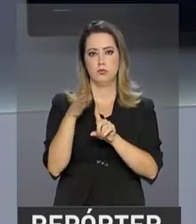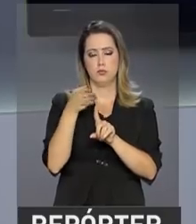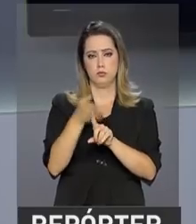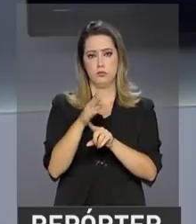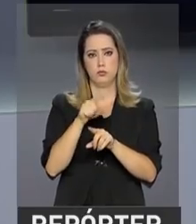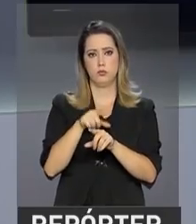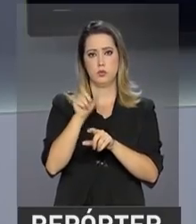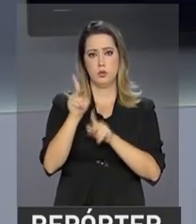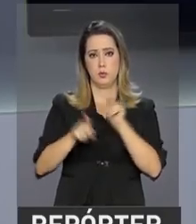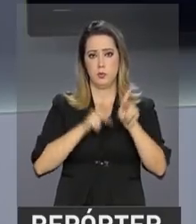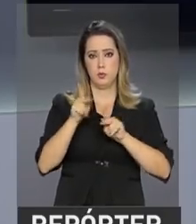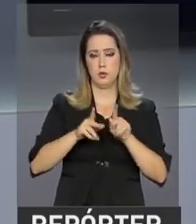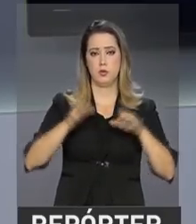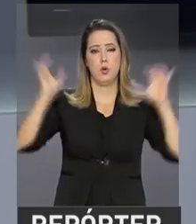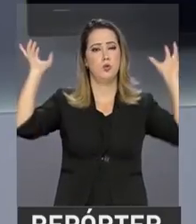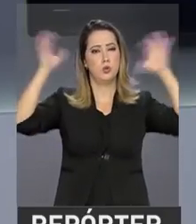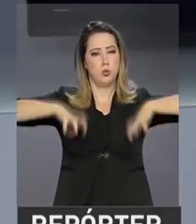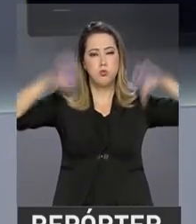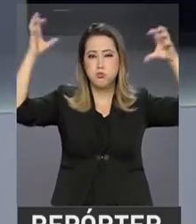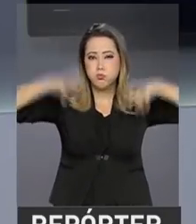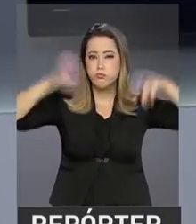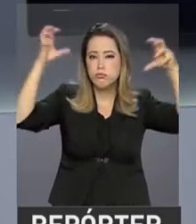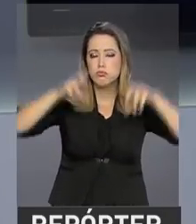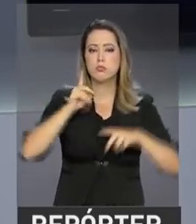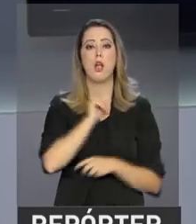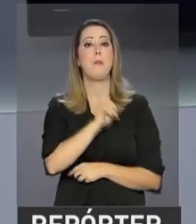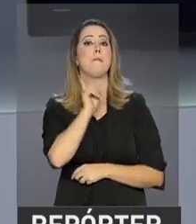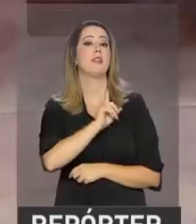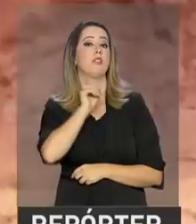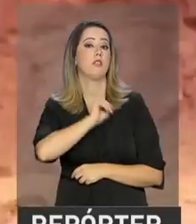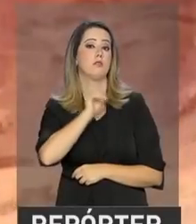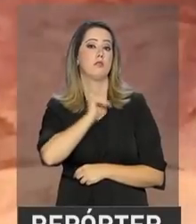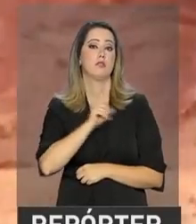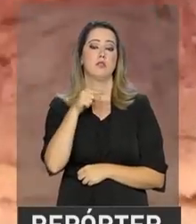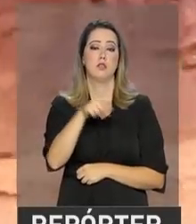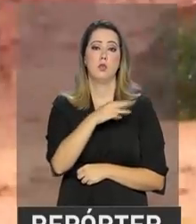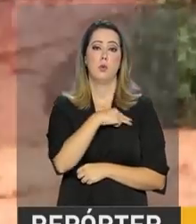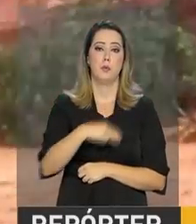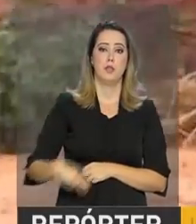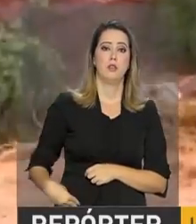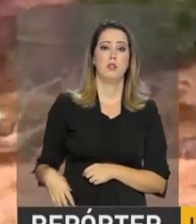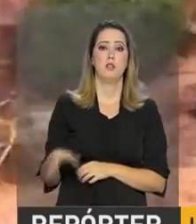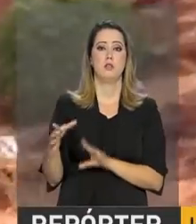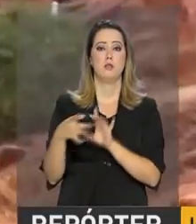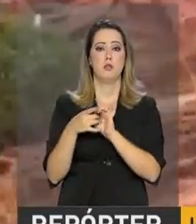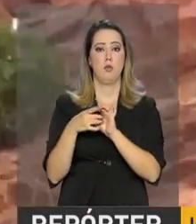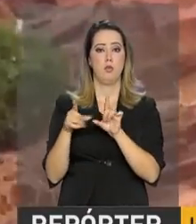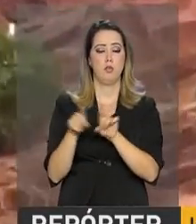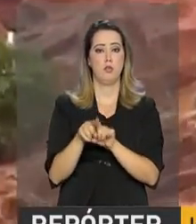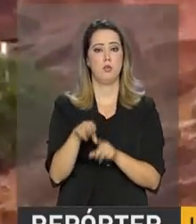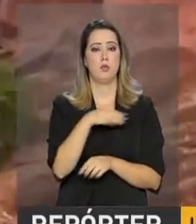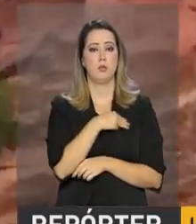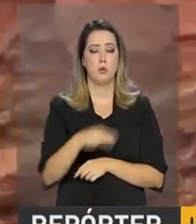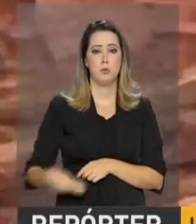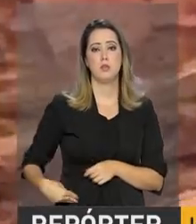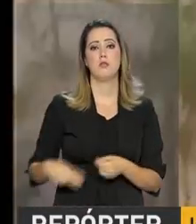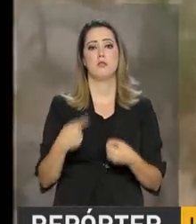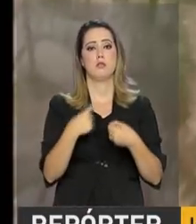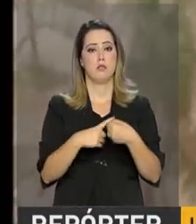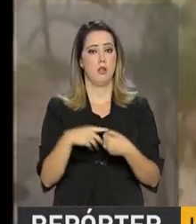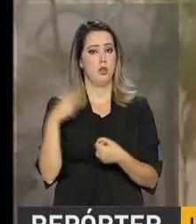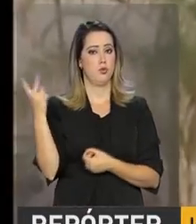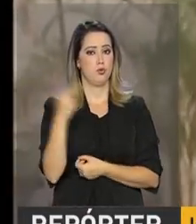por fortes chuvas em minas gerais os ministros é o de barbalho da integração nacional e alexandre baldy das cidades